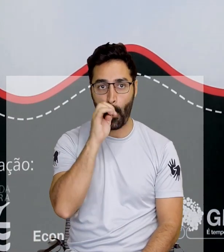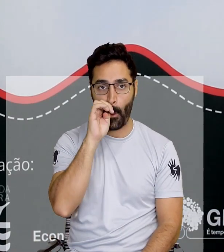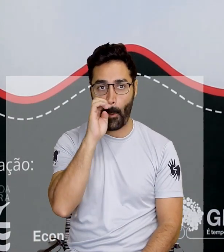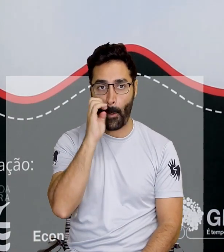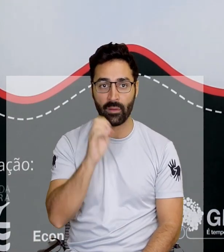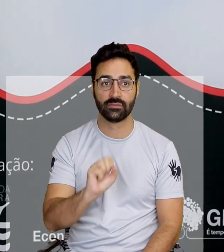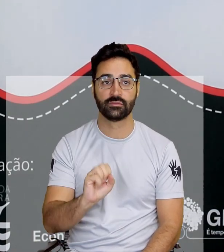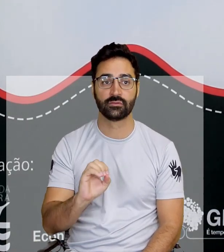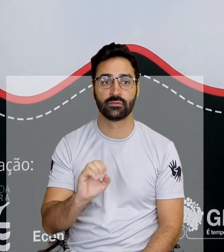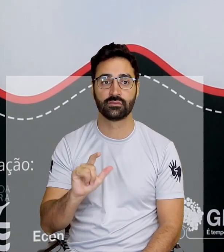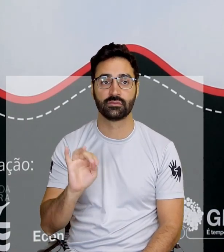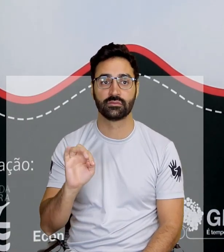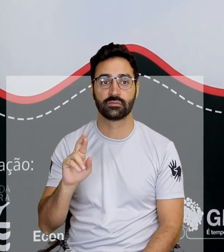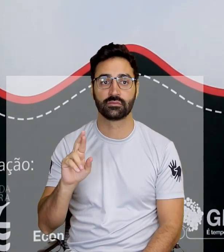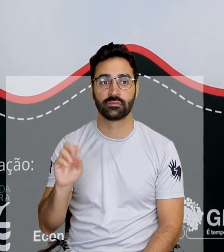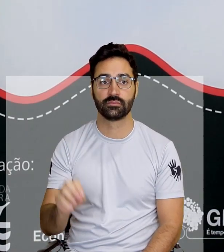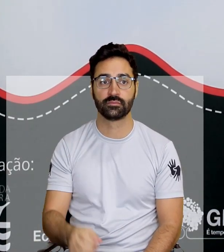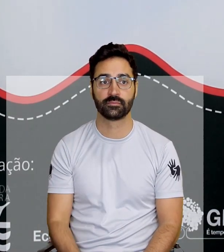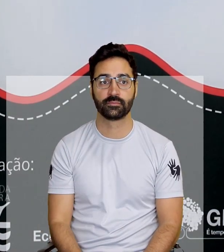Solteiro.